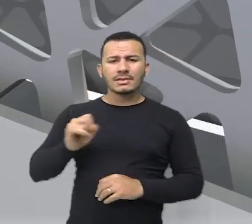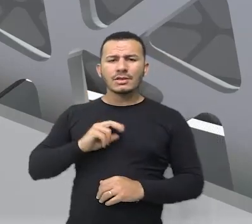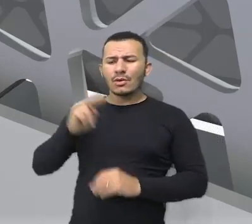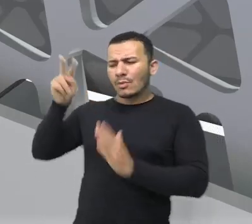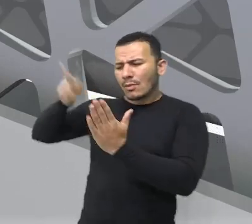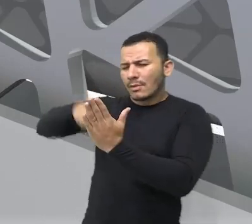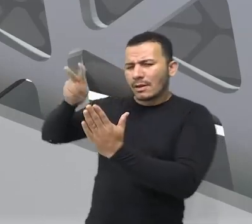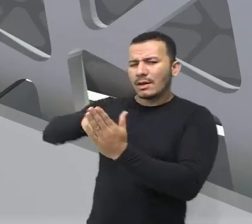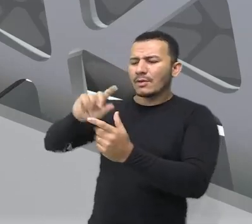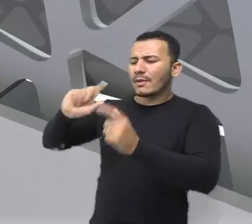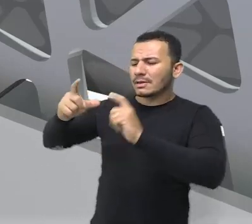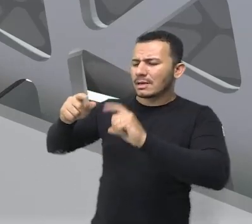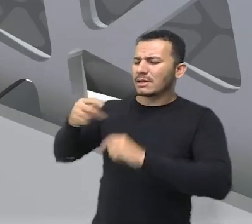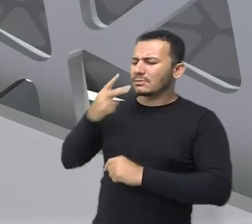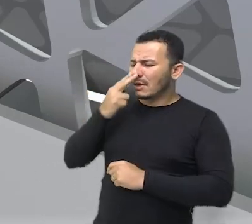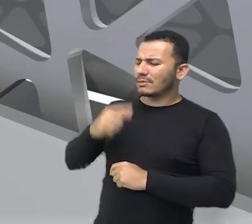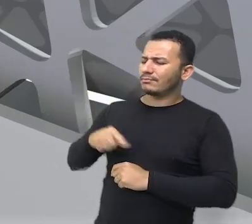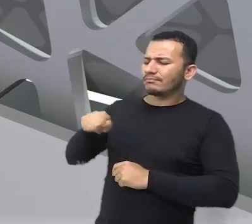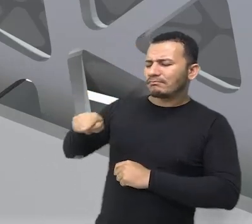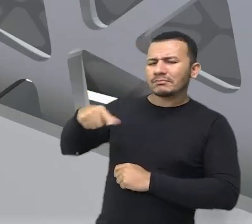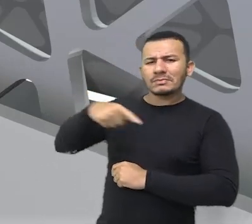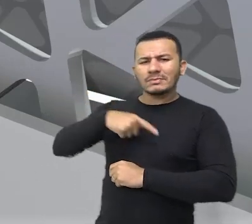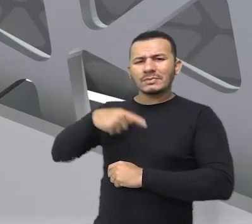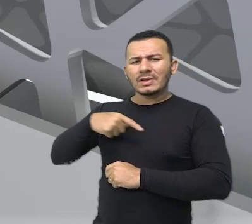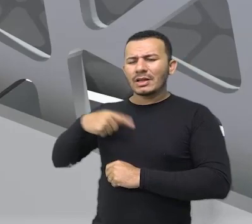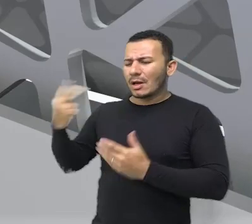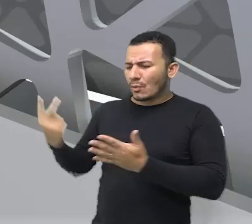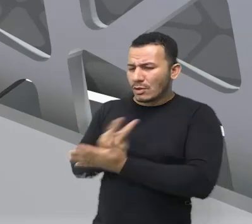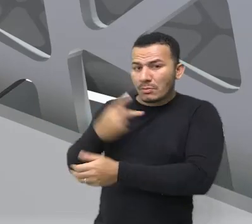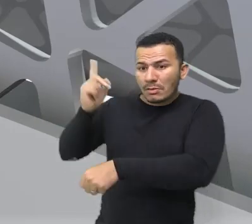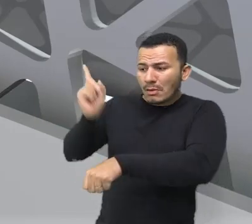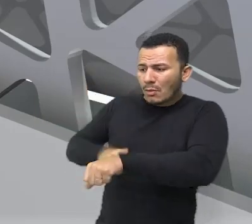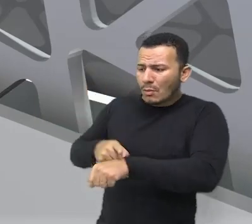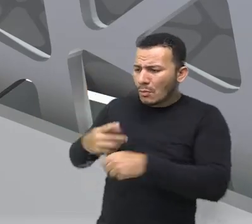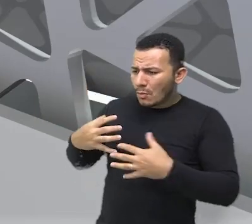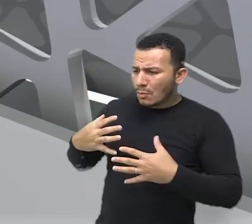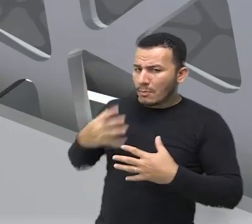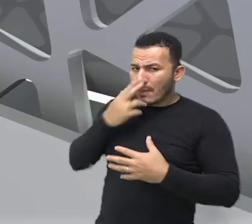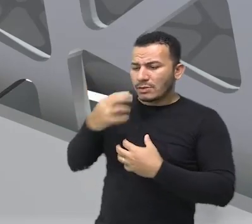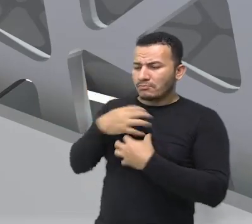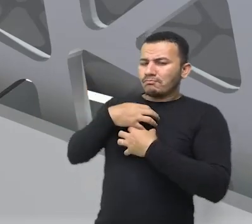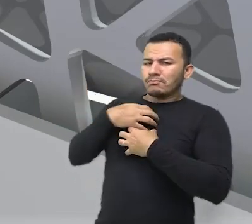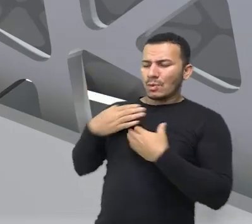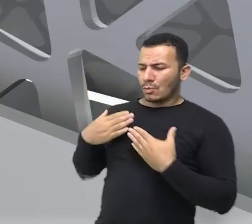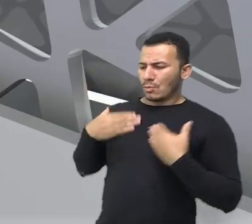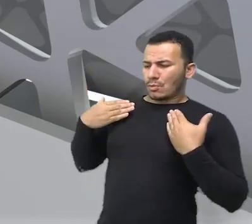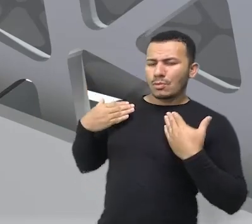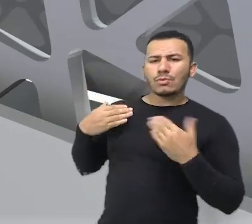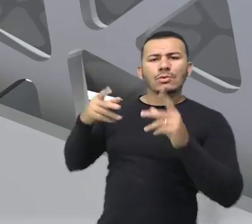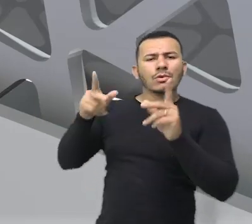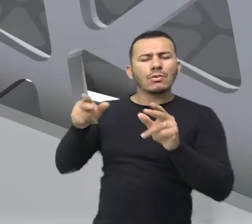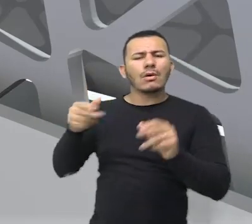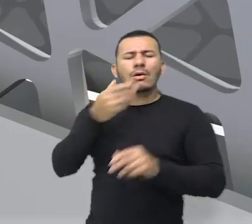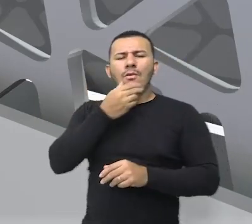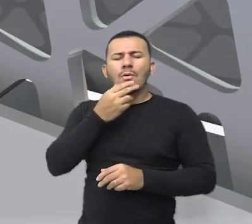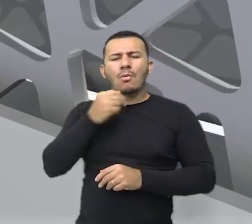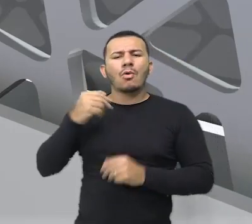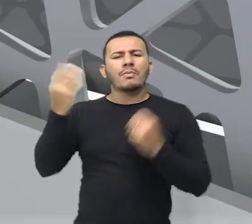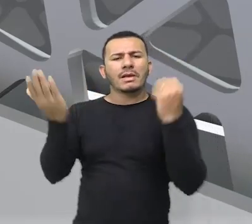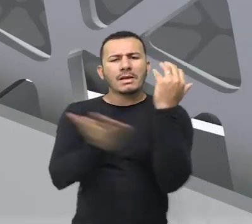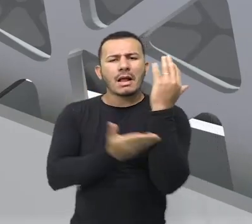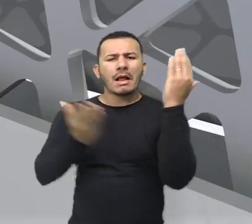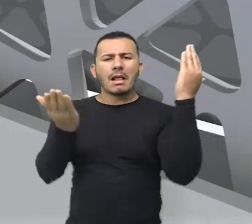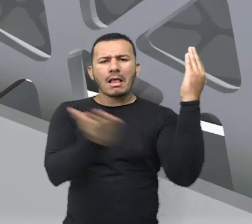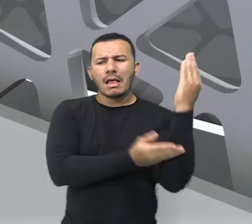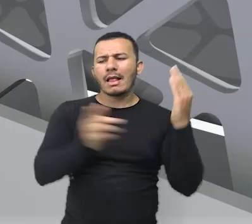aquela charge ali tem algo contextualmente inesperado, inusitado, como o caso ali, né, de um lenhador que diz que